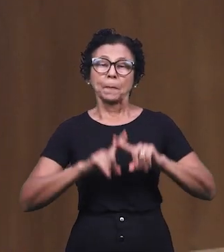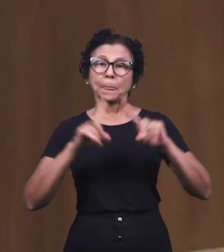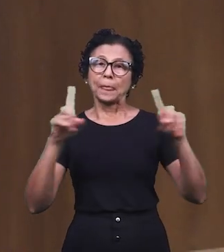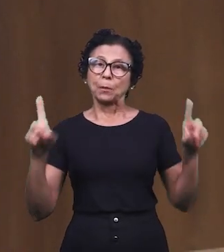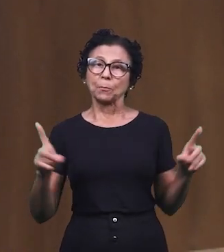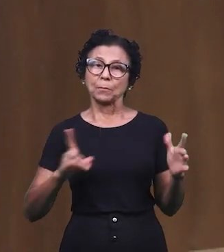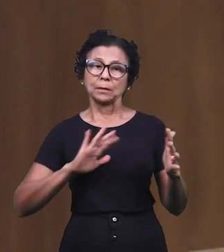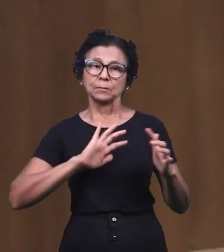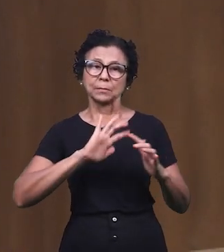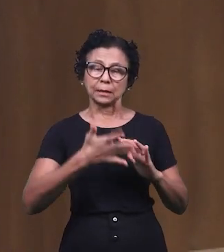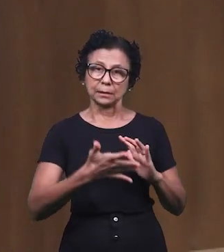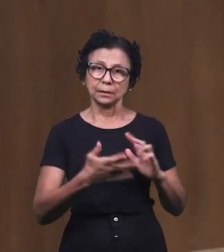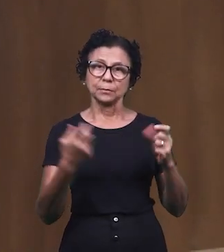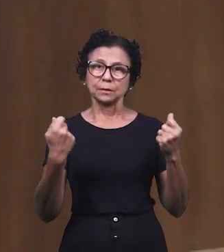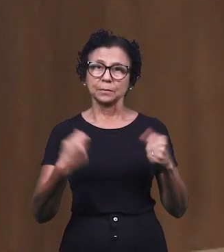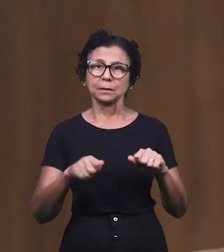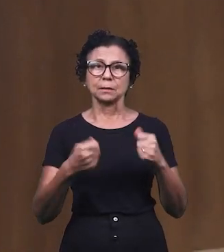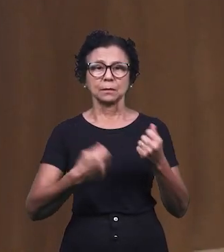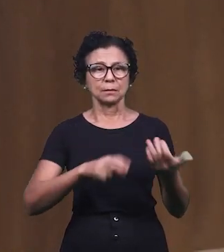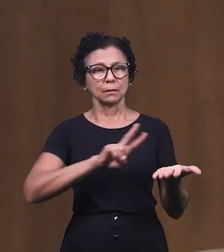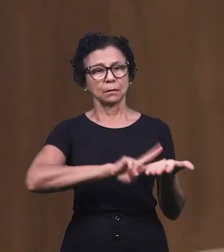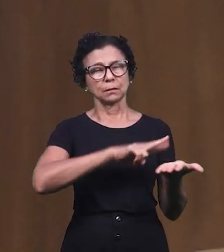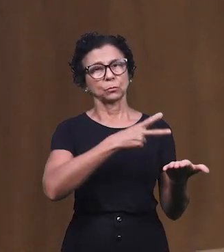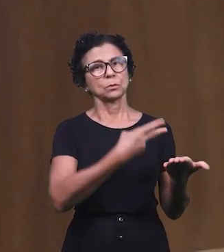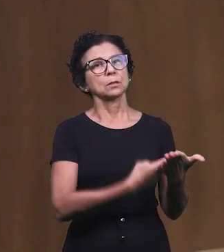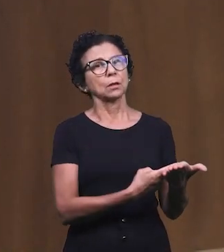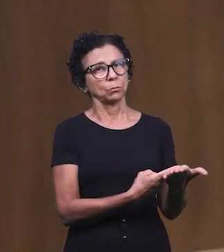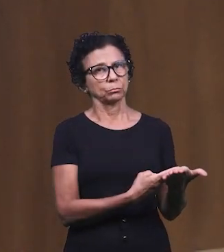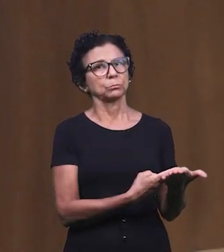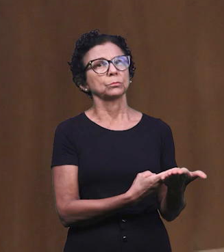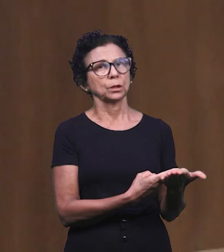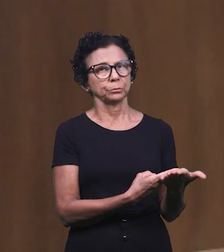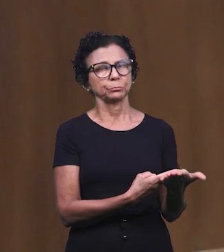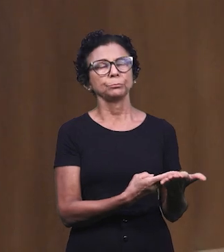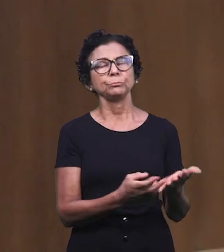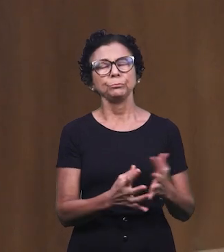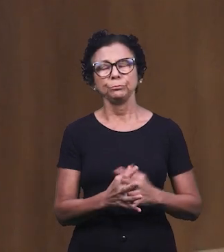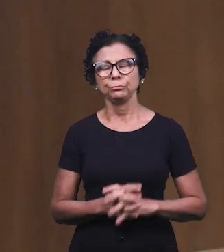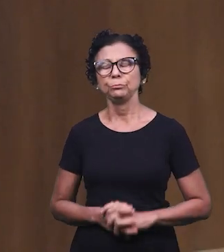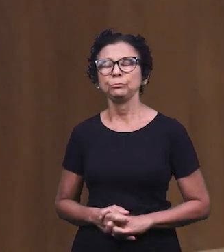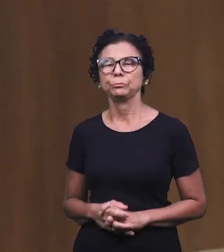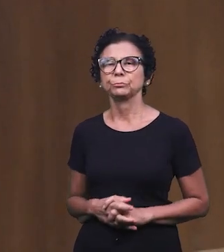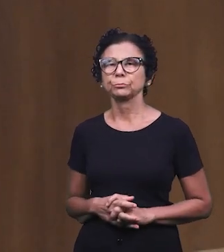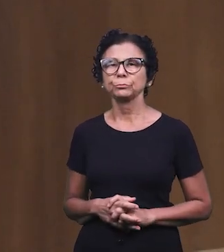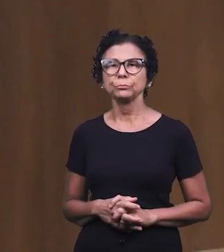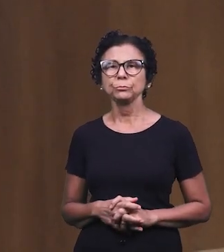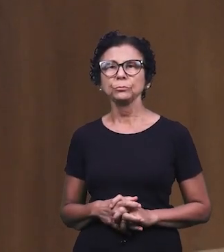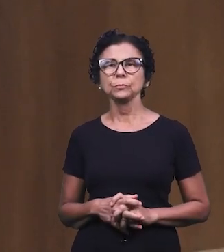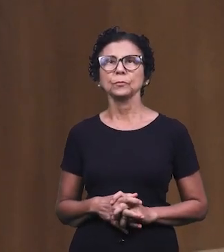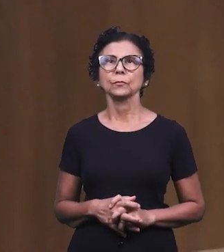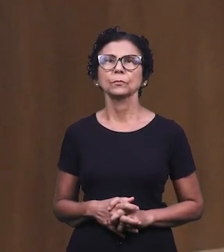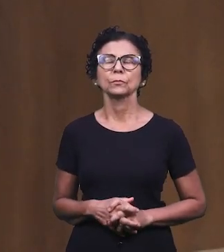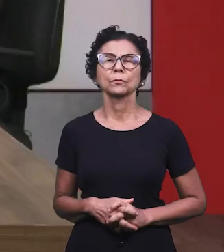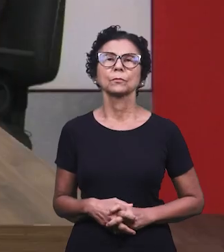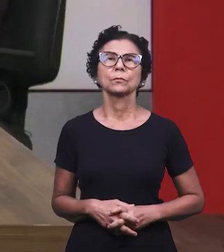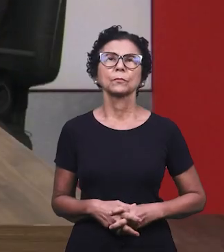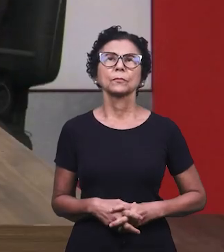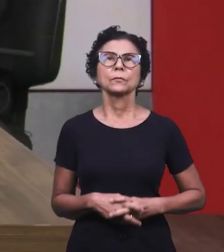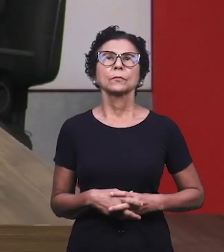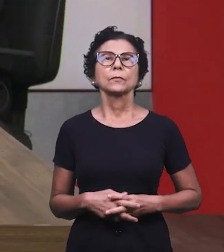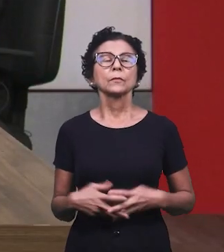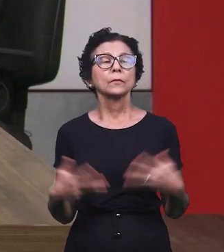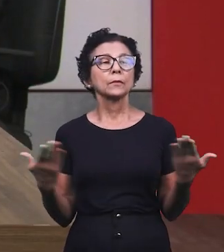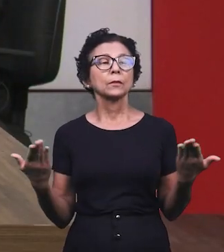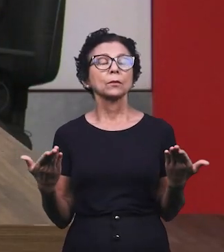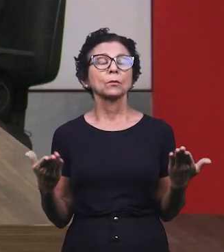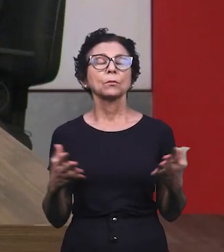precisa fazer essa tradução. Então, a gente vai falar bastante desse assunto sempre que a gente falar de louvor. E hoje, mais